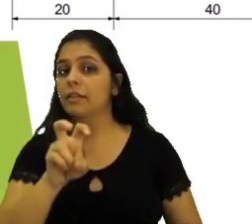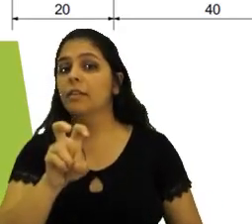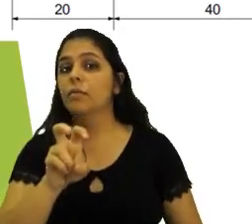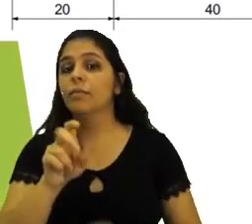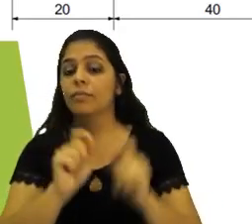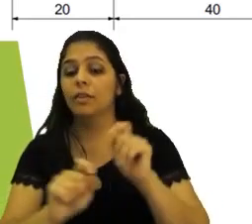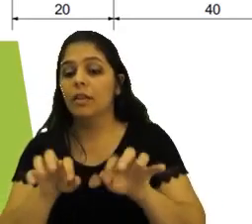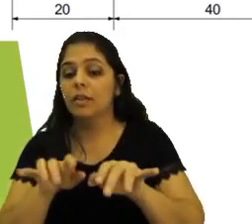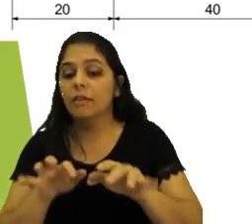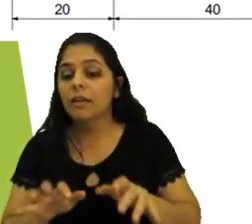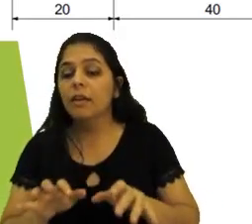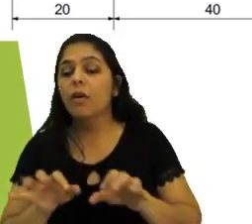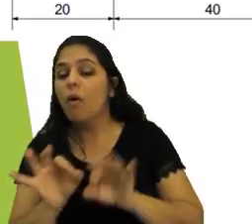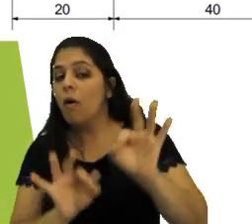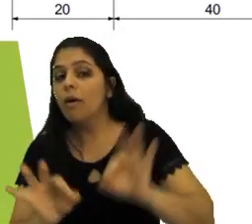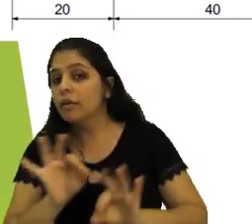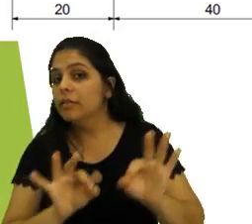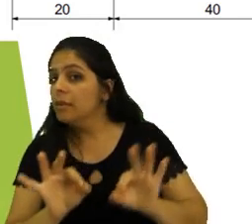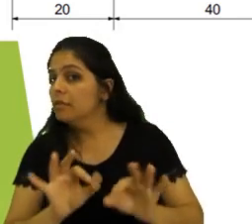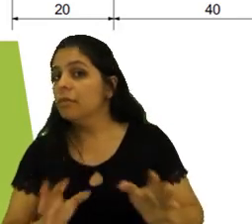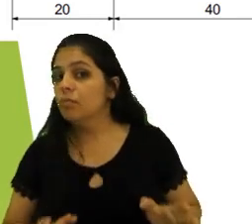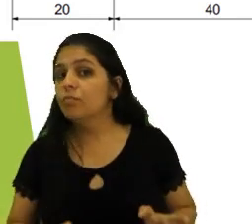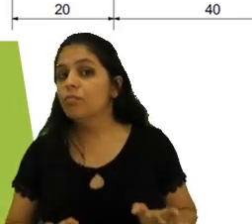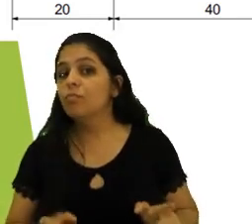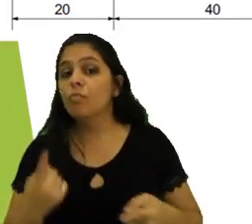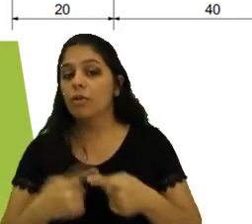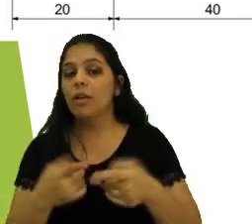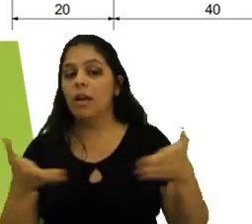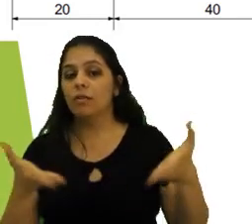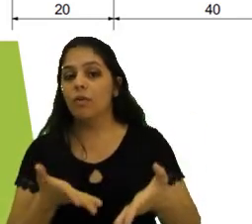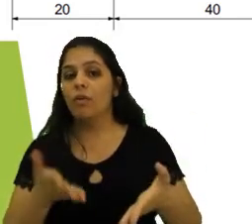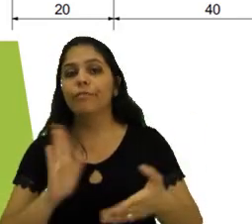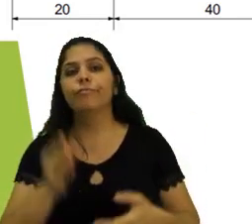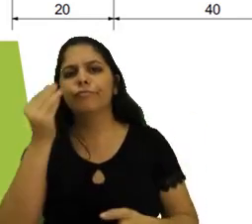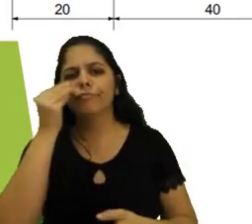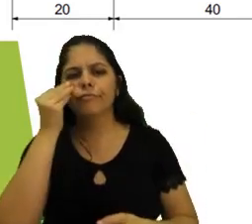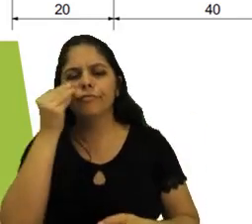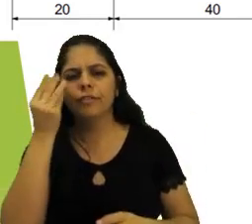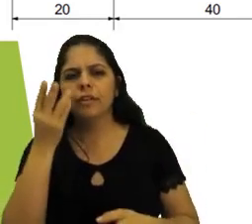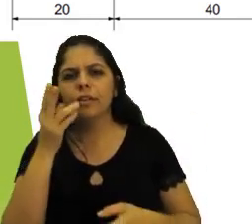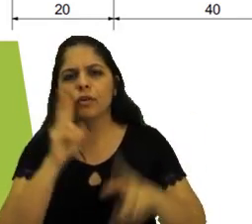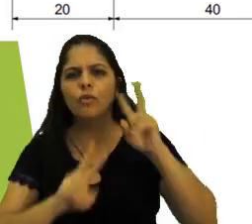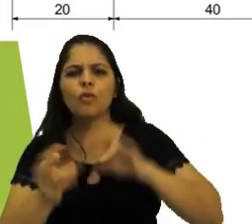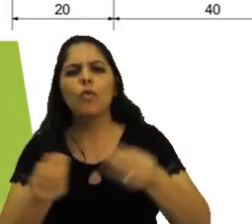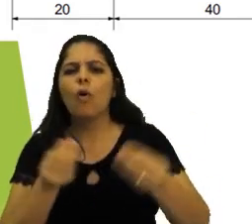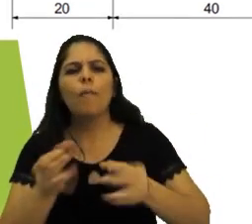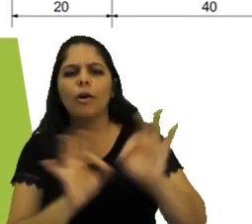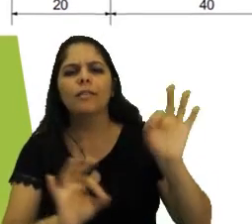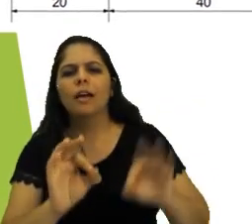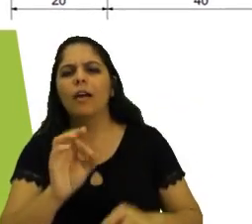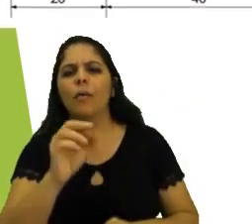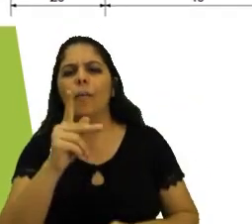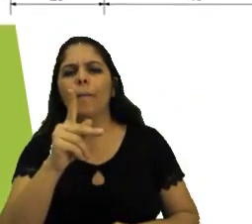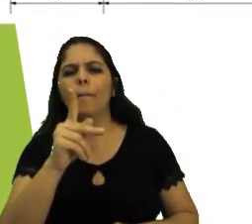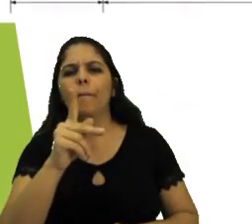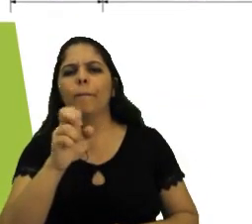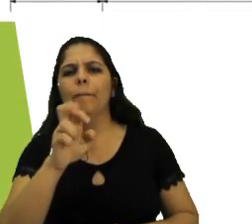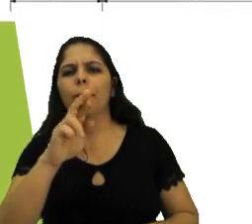colocar uma programação aqui, né? Que agora nós vamos ver aqui como é que nós vamos programar o perfil, tá?